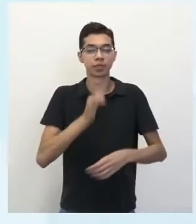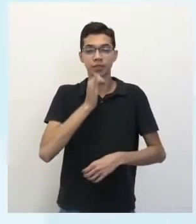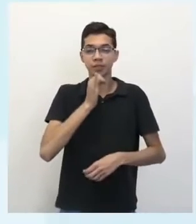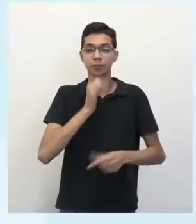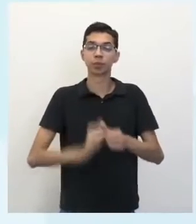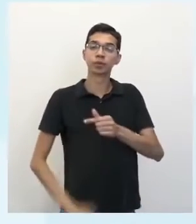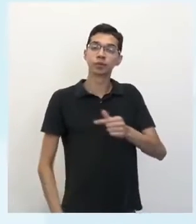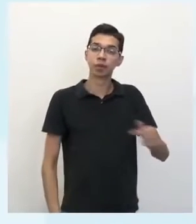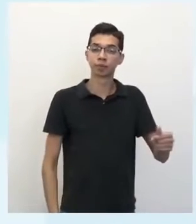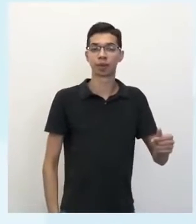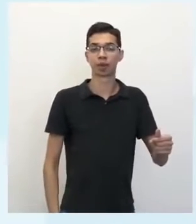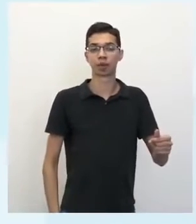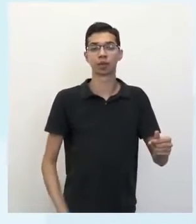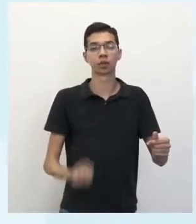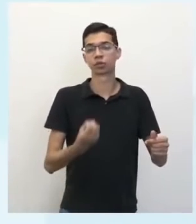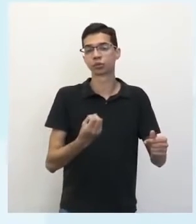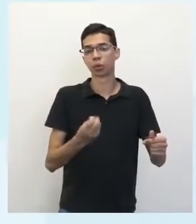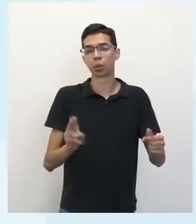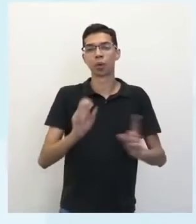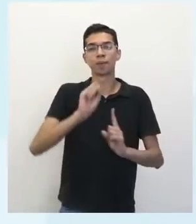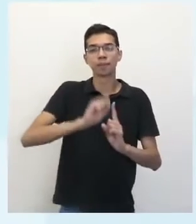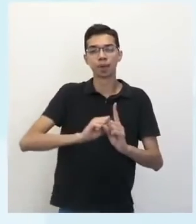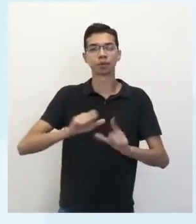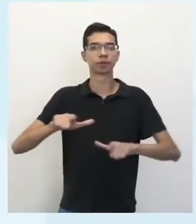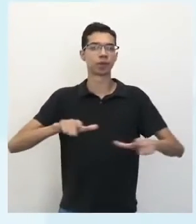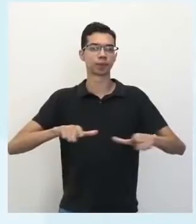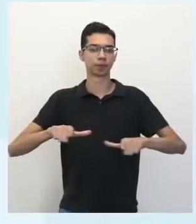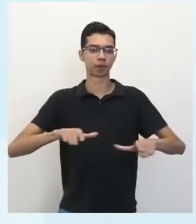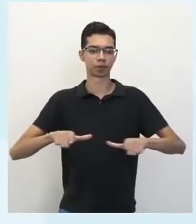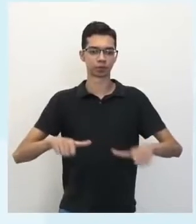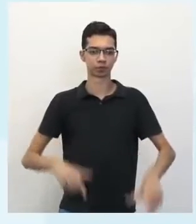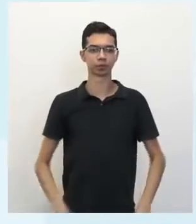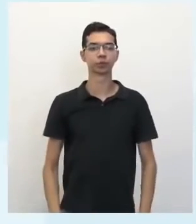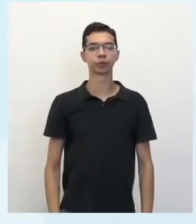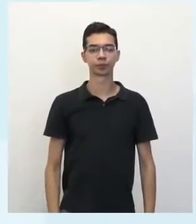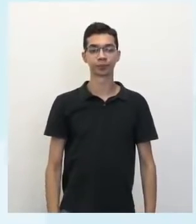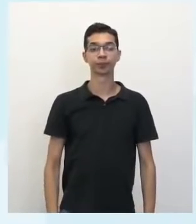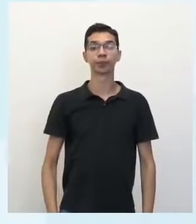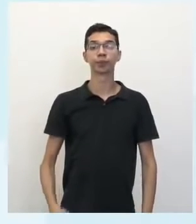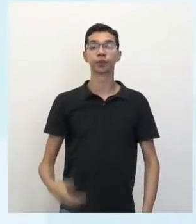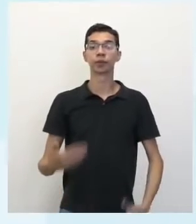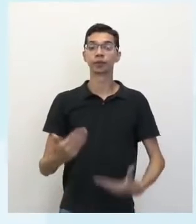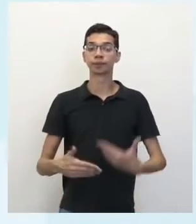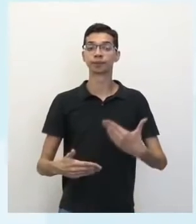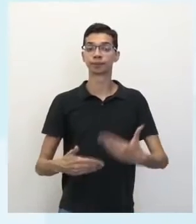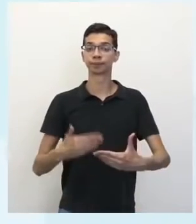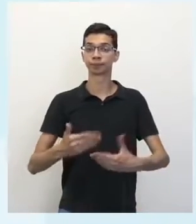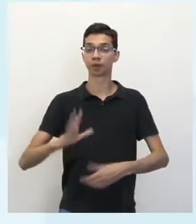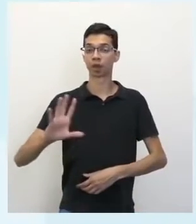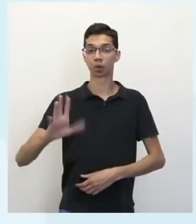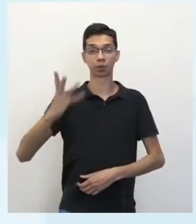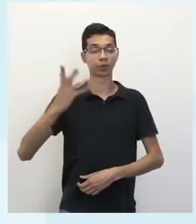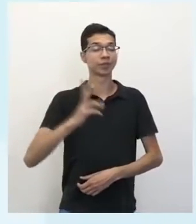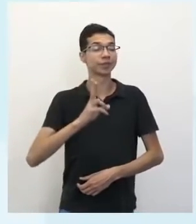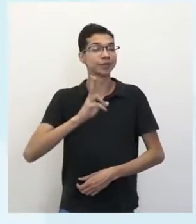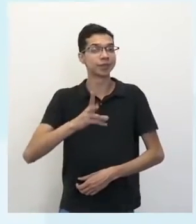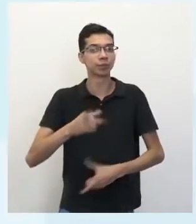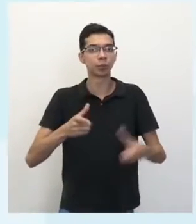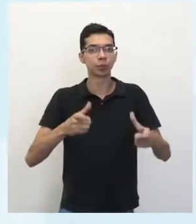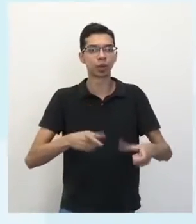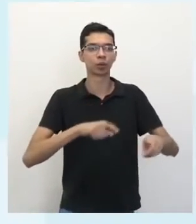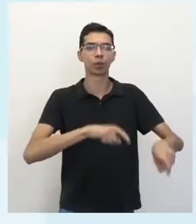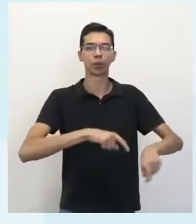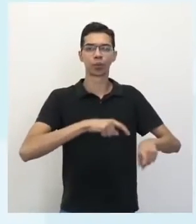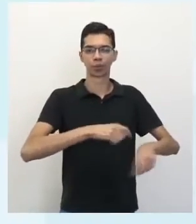por meses, né, a pessoa se desloca no trabalho. Isso acontece costumeiramente em áreas rurais, né? A pessoa sai lá da